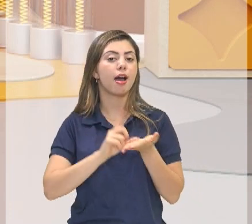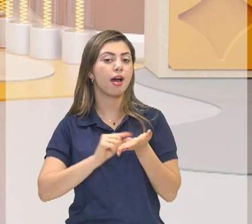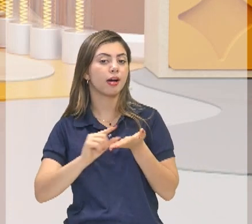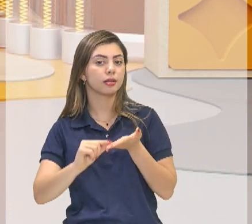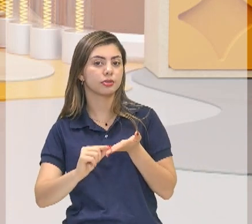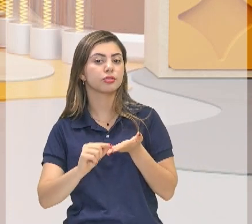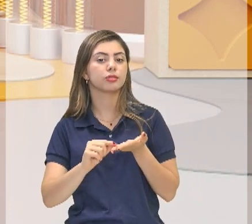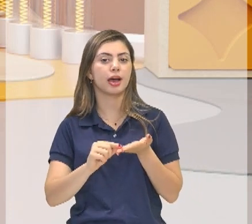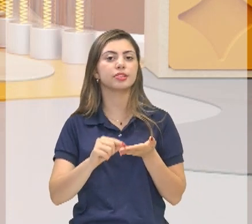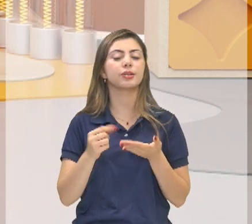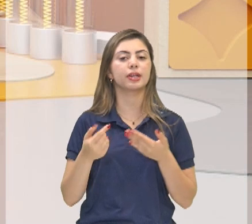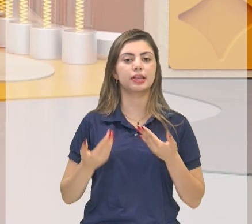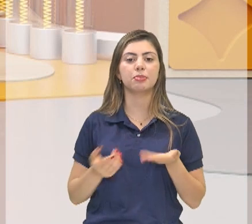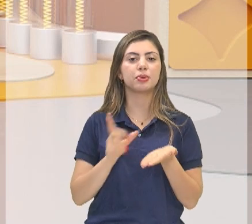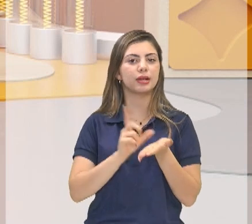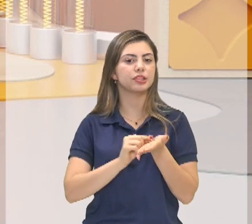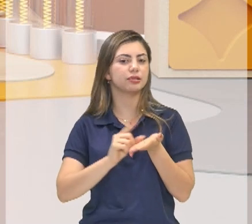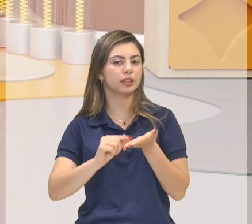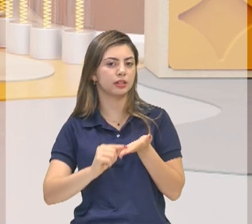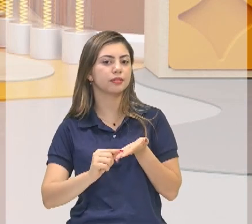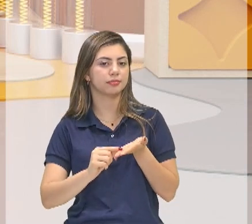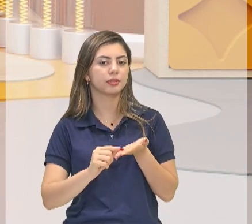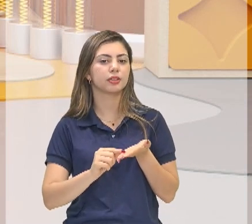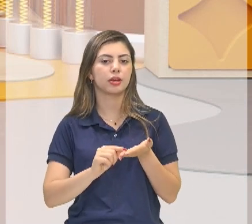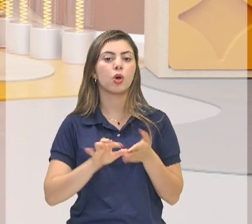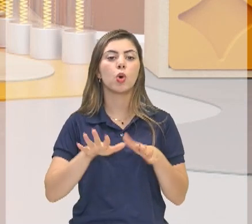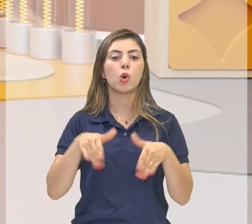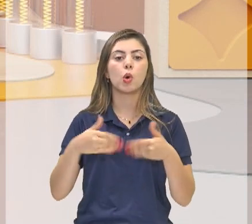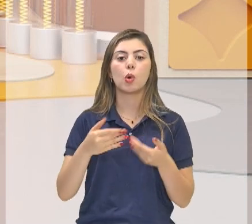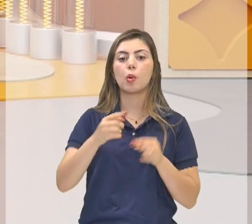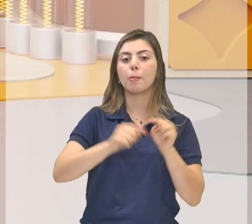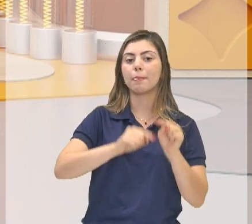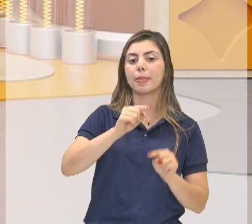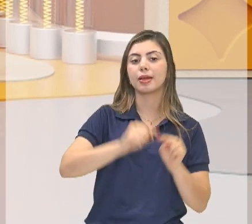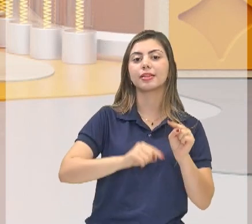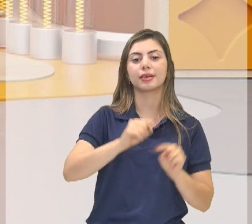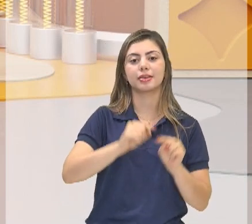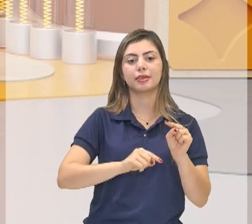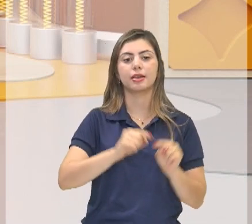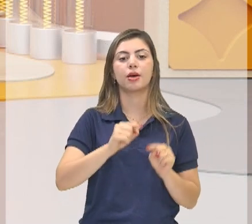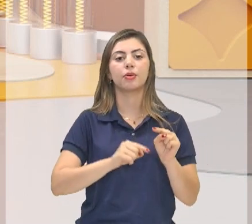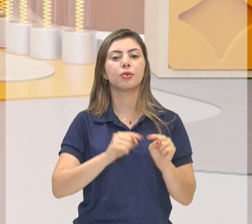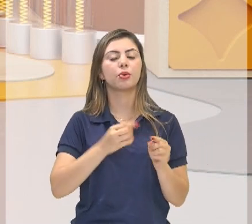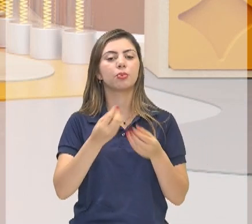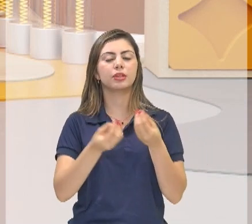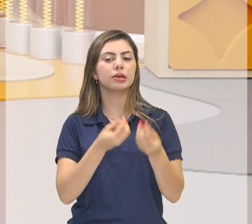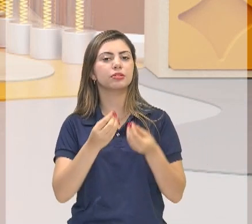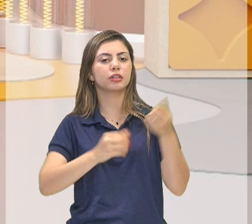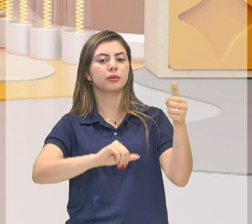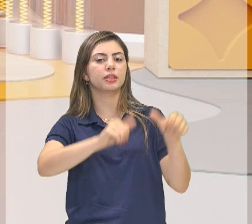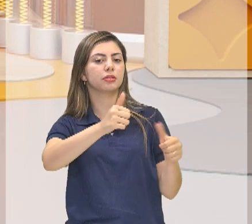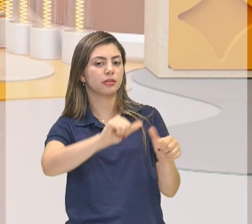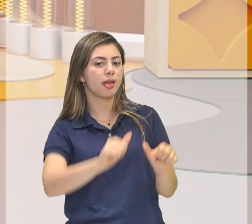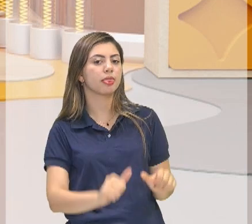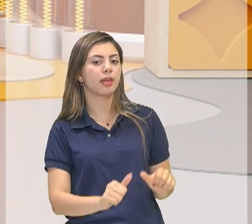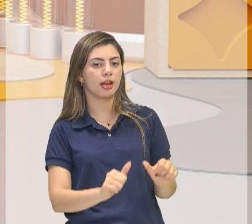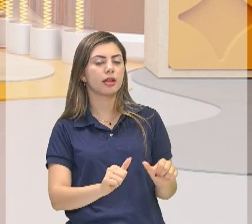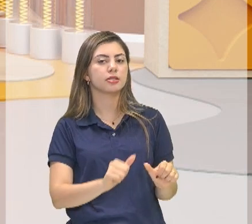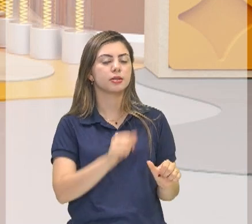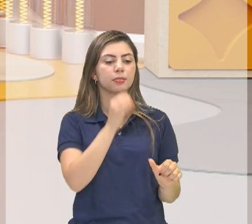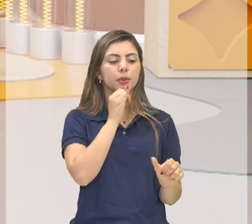acadêmicos, documentários, outros materiais que apresentam uma análise